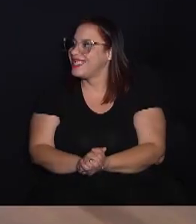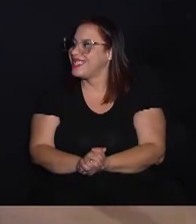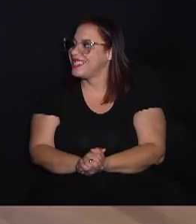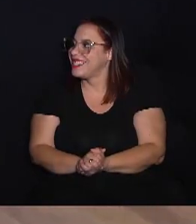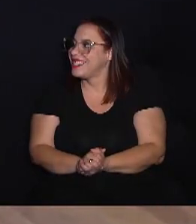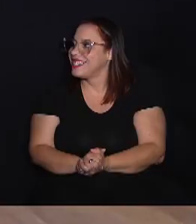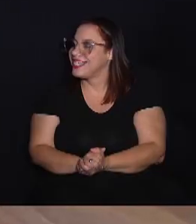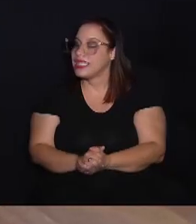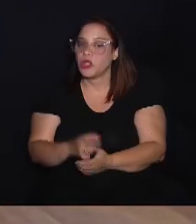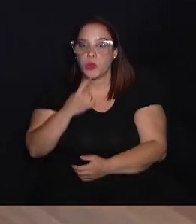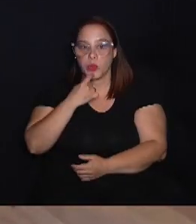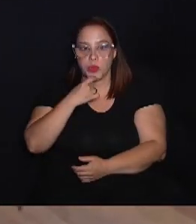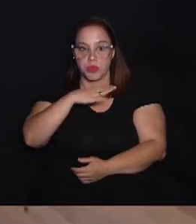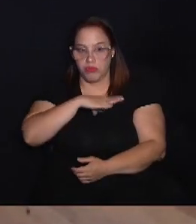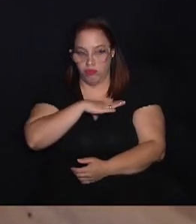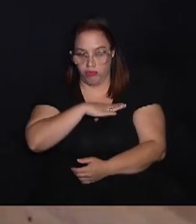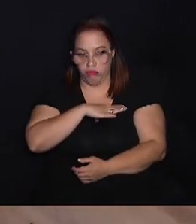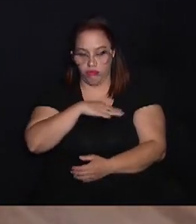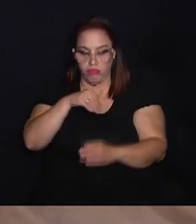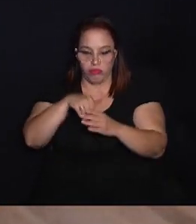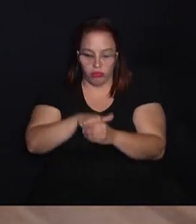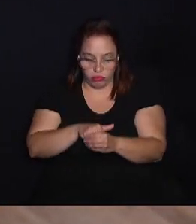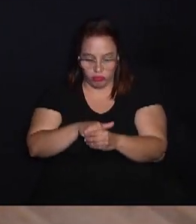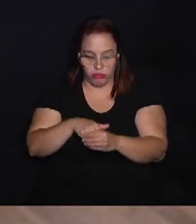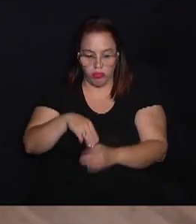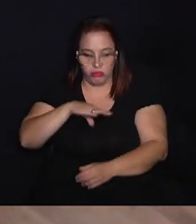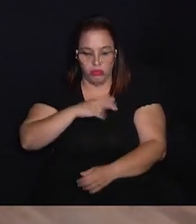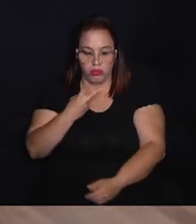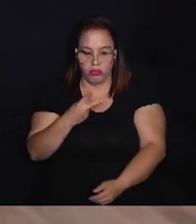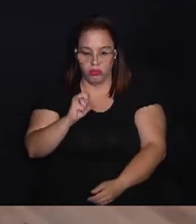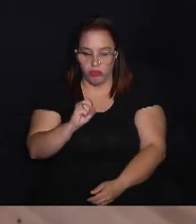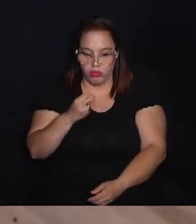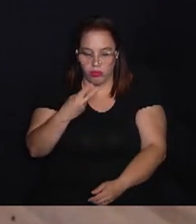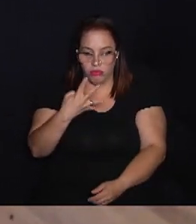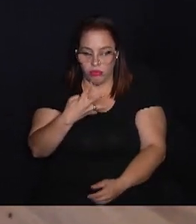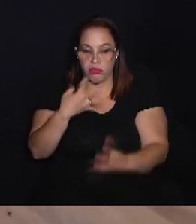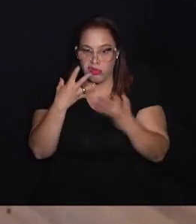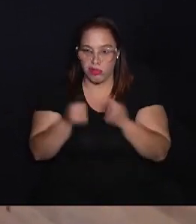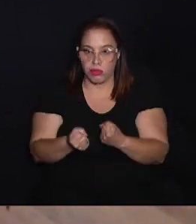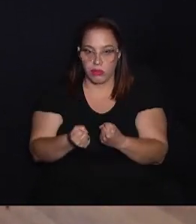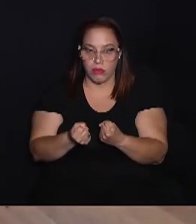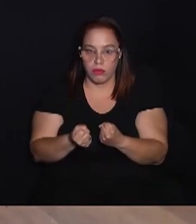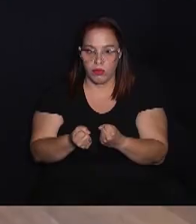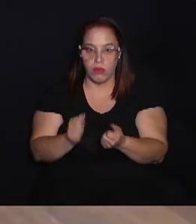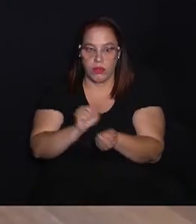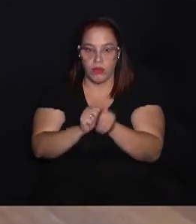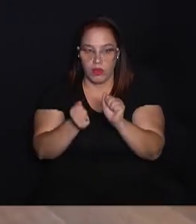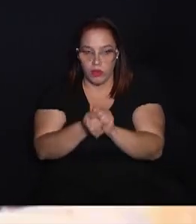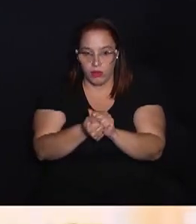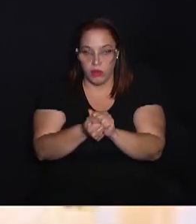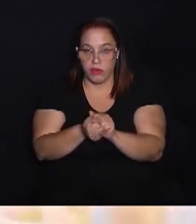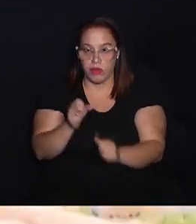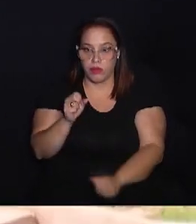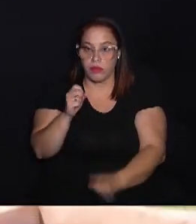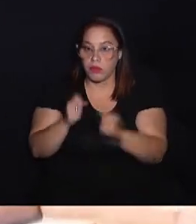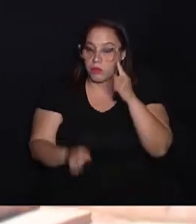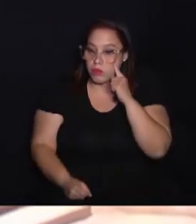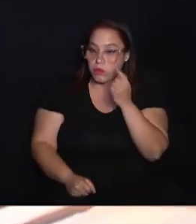correta, junto à Polícia Federal, e foi elaborado lá o que o que foi devido, né?